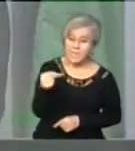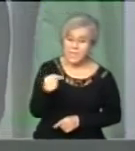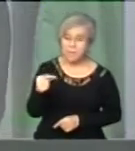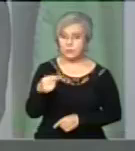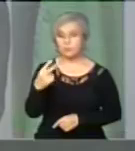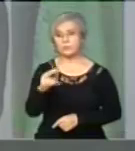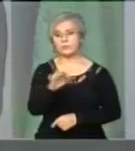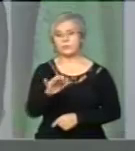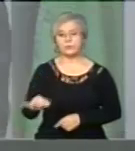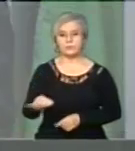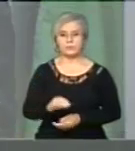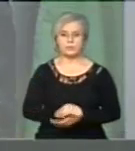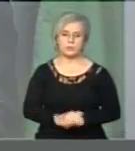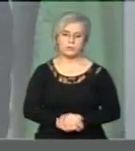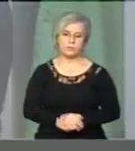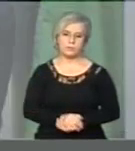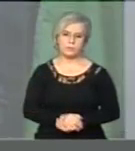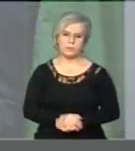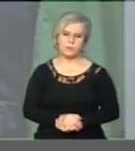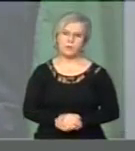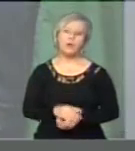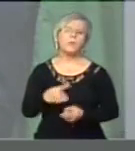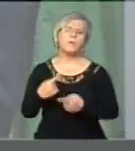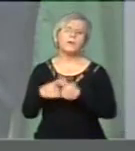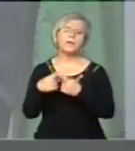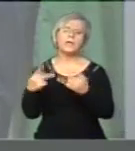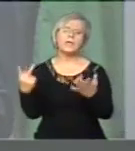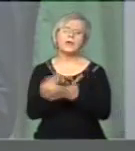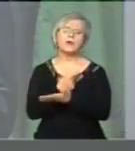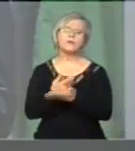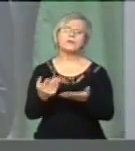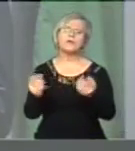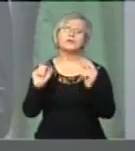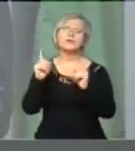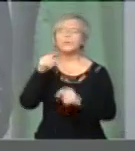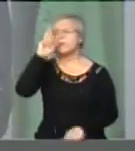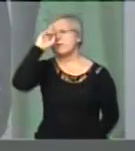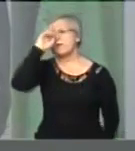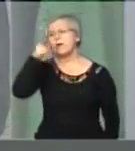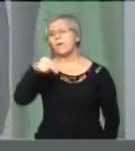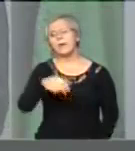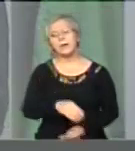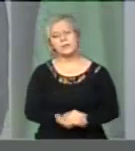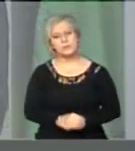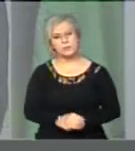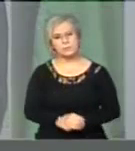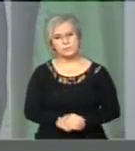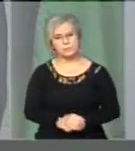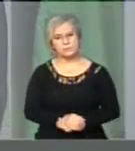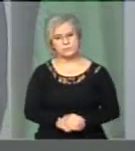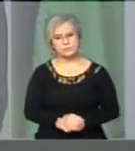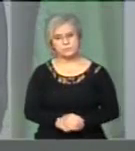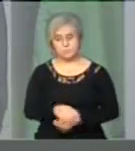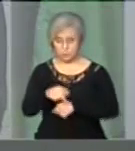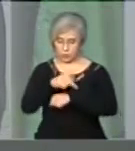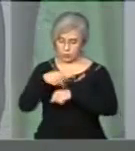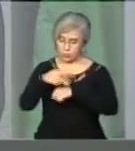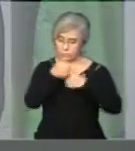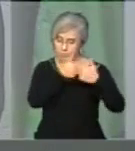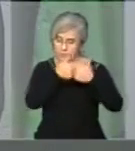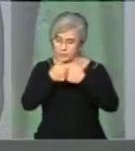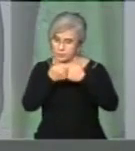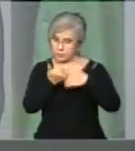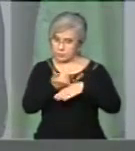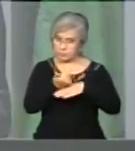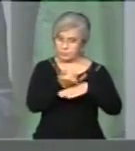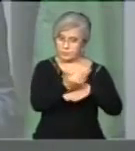menos 2%. Qual é a razão disso, além da facilidade nos países vizinhos,